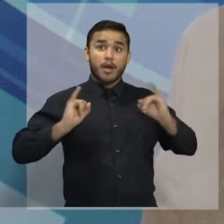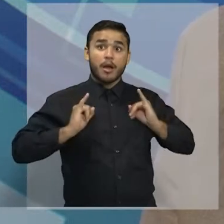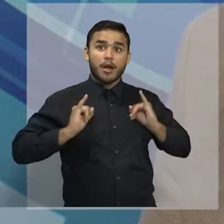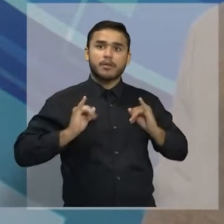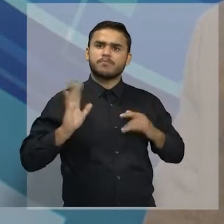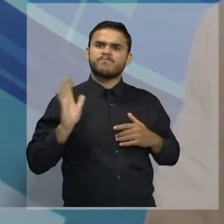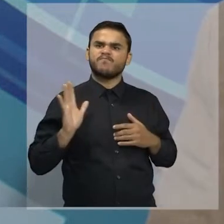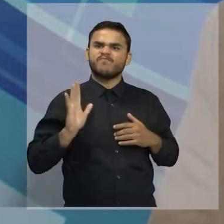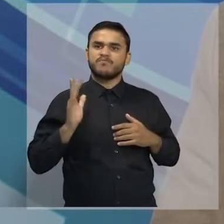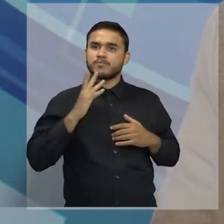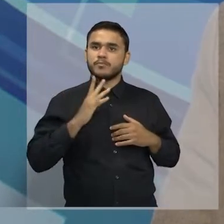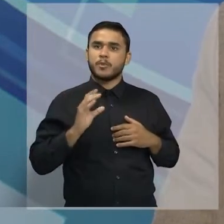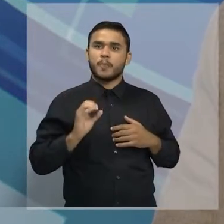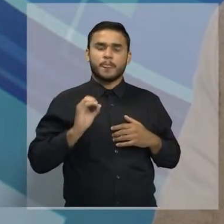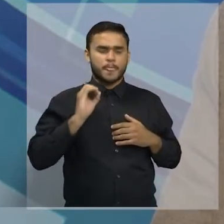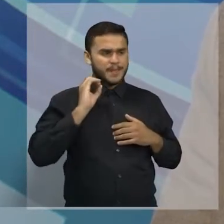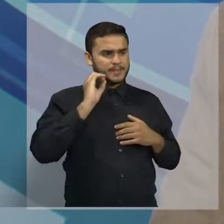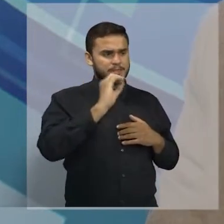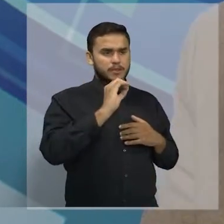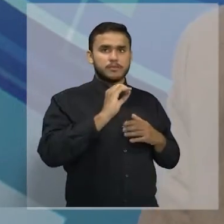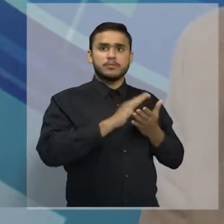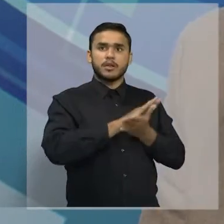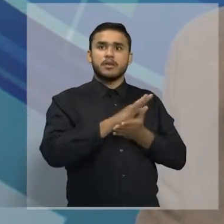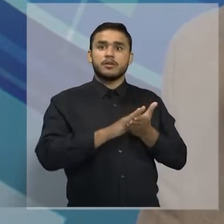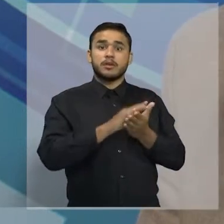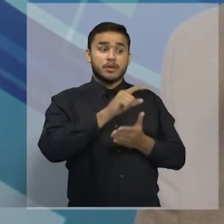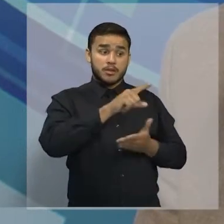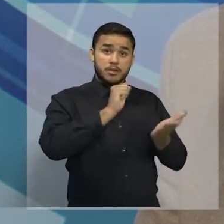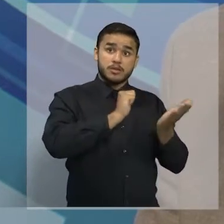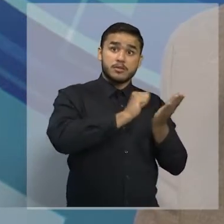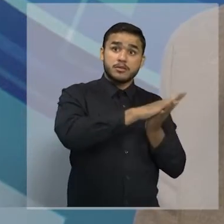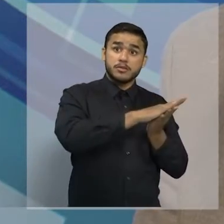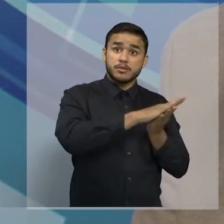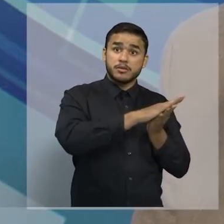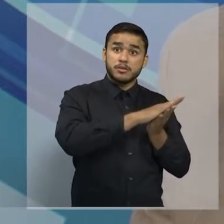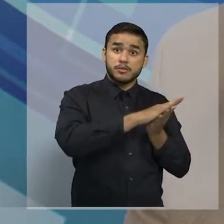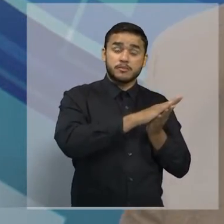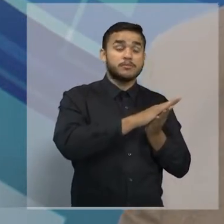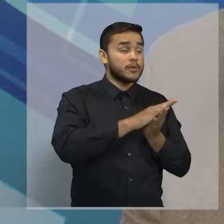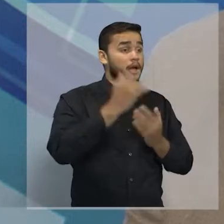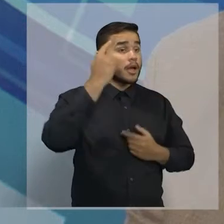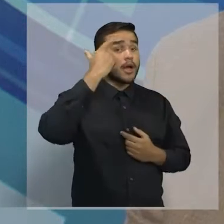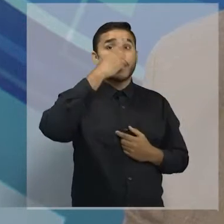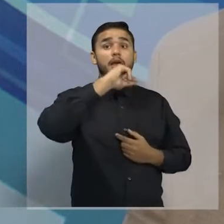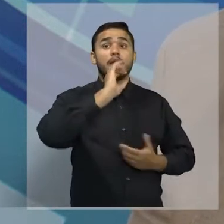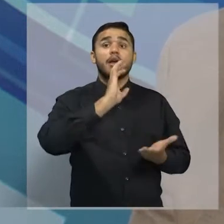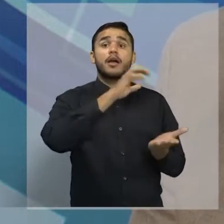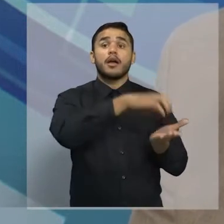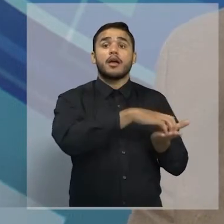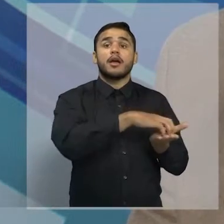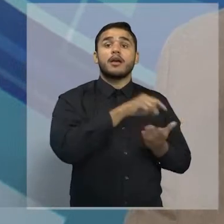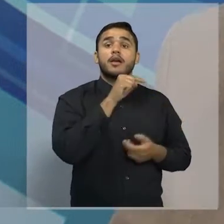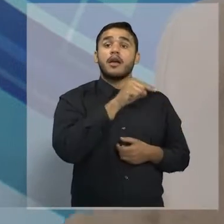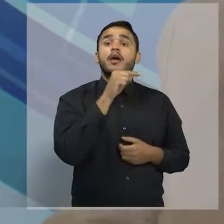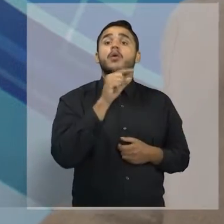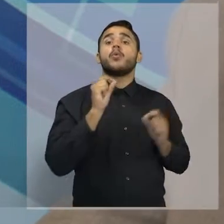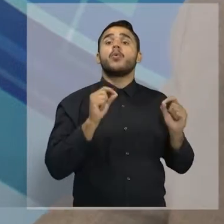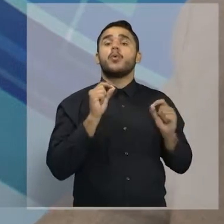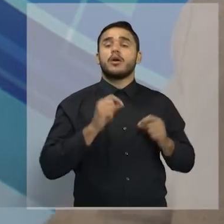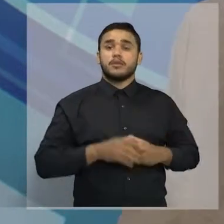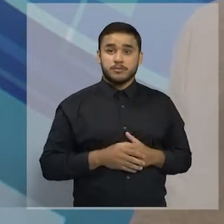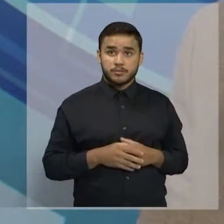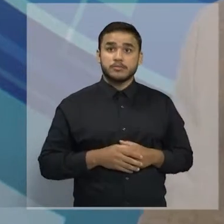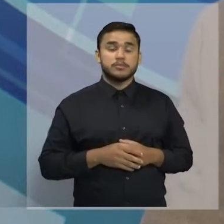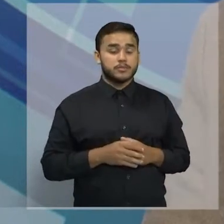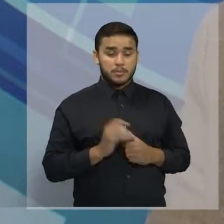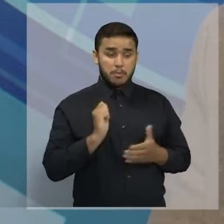que eu pago zero em cima dele. O que eu faço? Eu demito o Arnaldo e vou contratar alguém no lugar do Arnaldo que